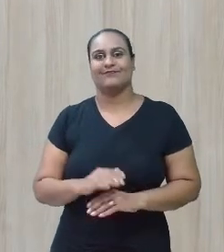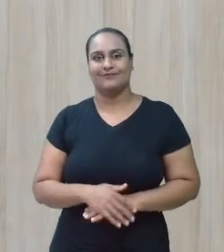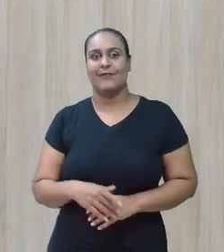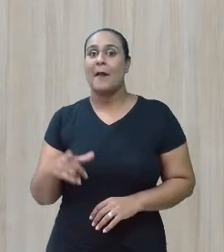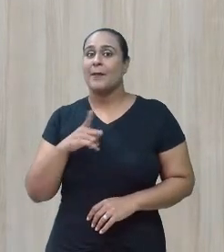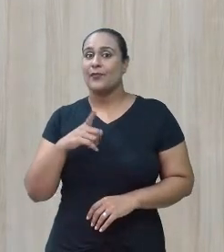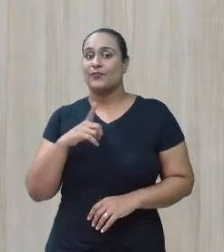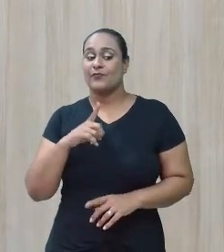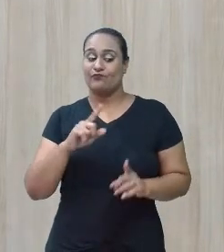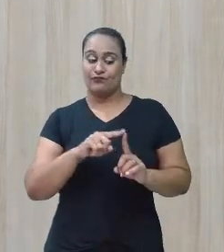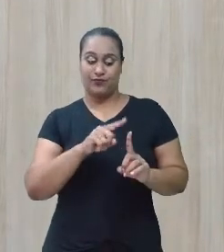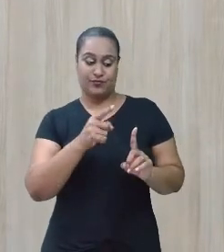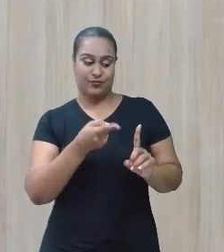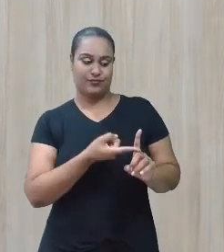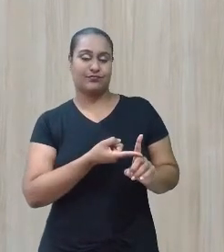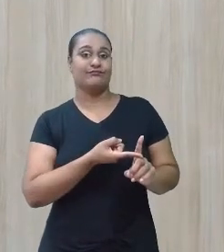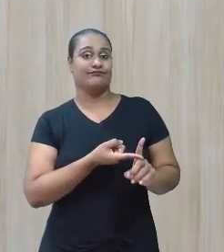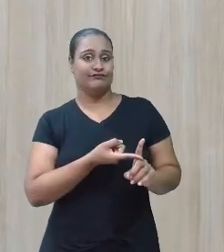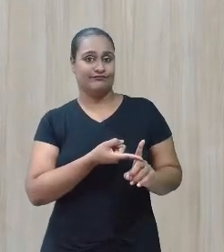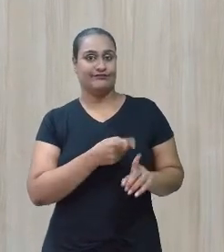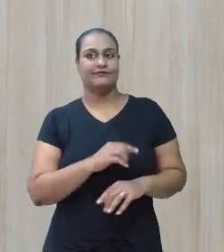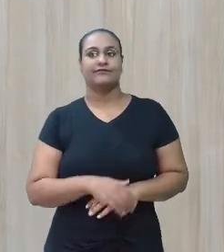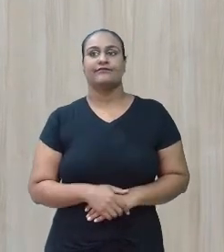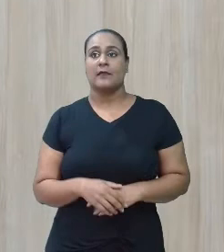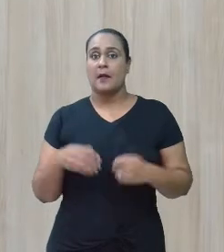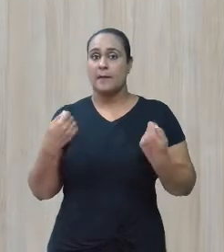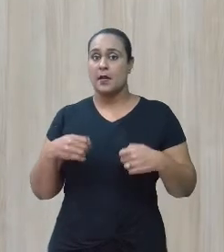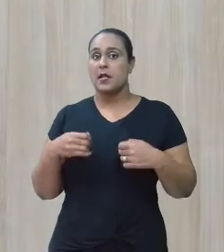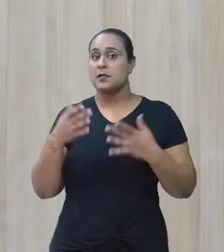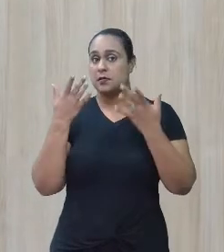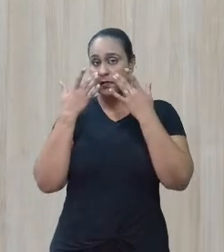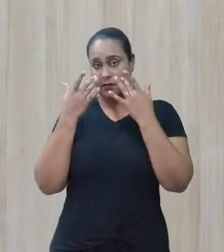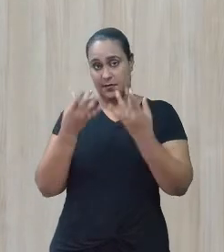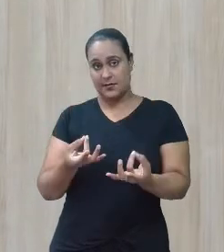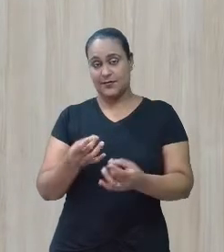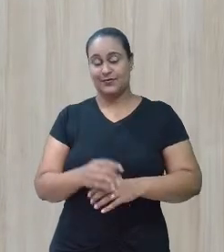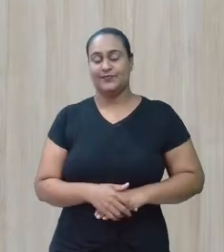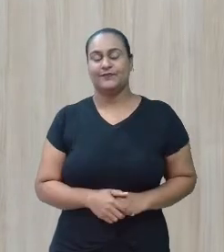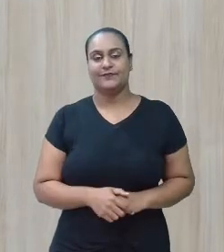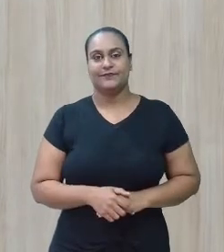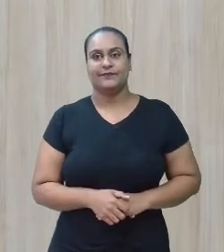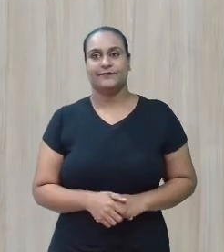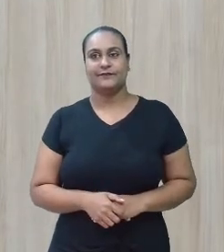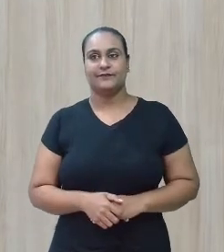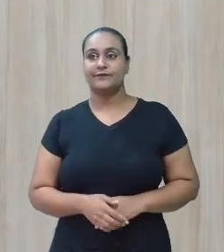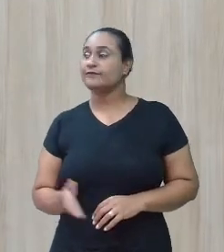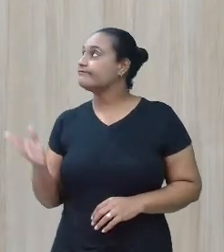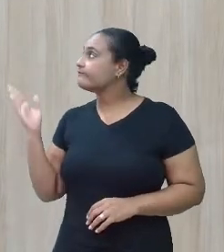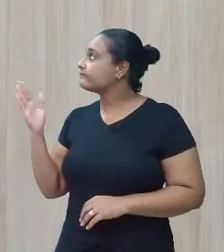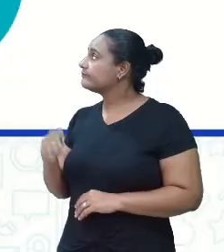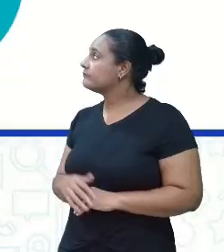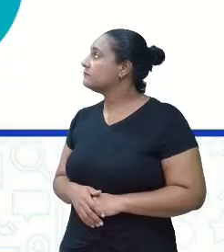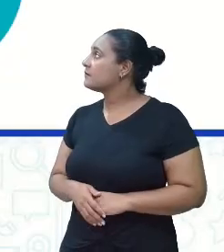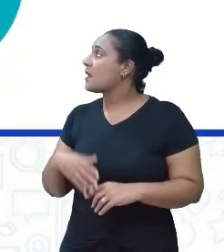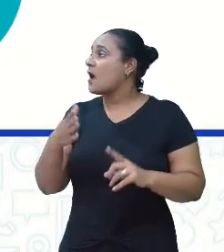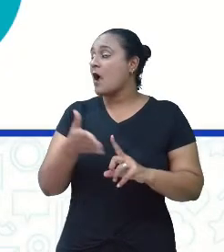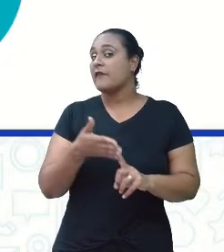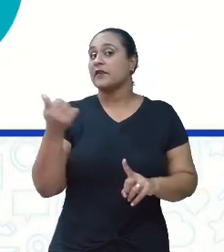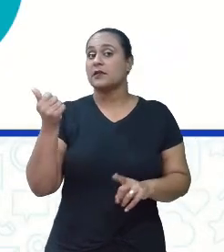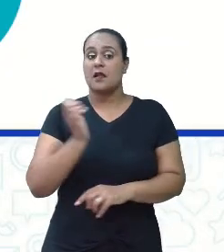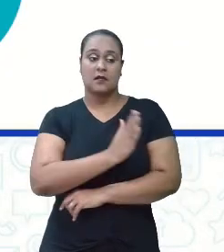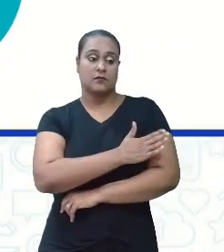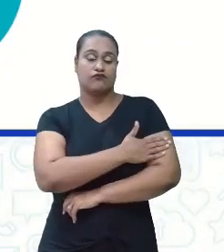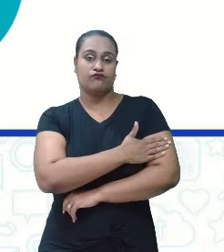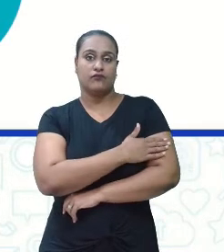uma gravidez indesejada. Então, temos que estar bastante atentos. E aqui as vantagens do